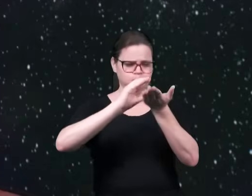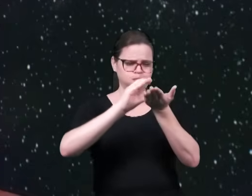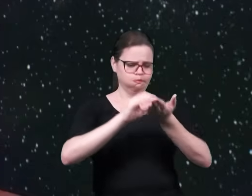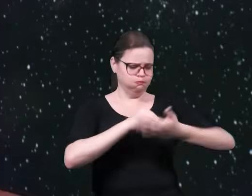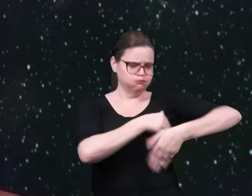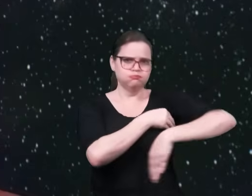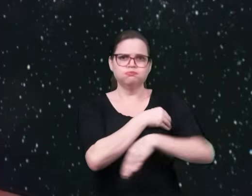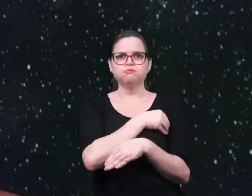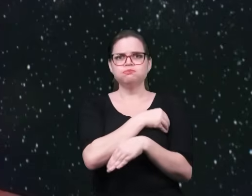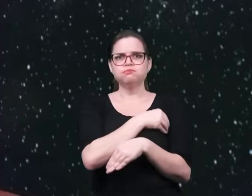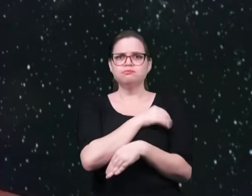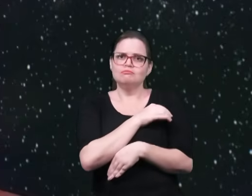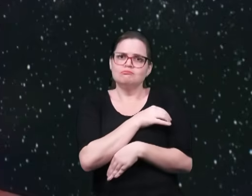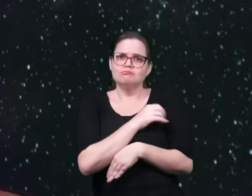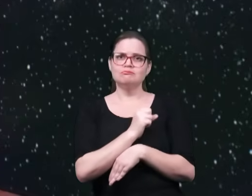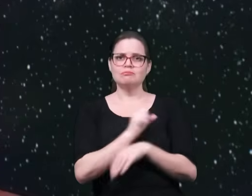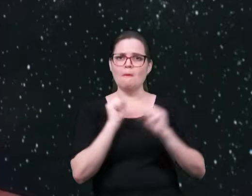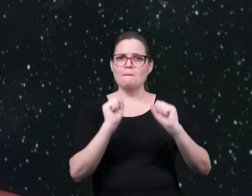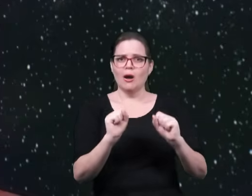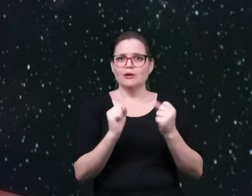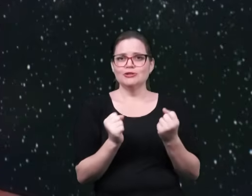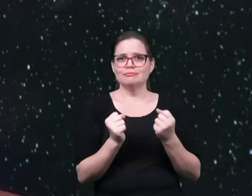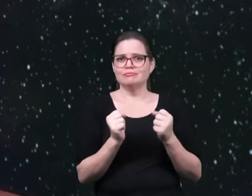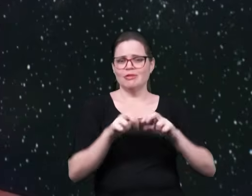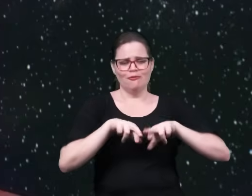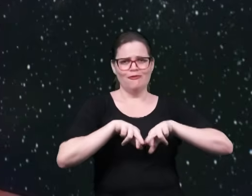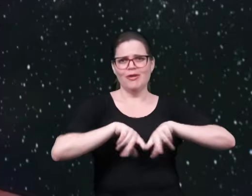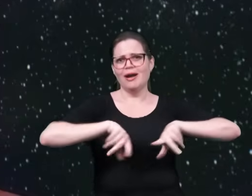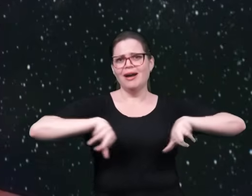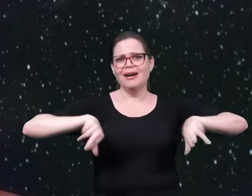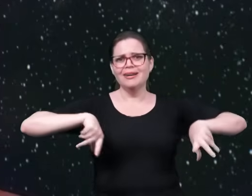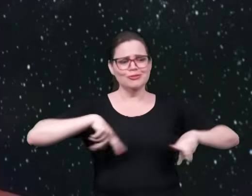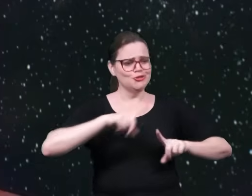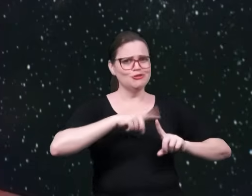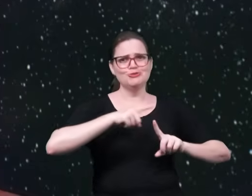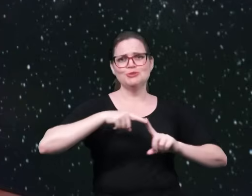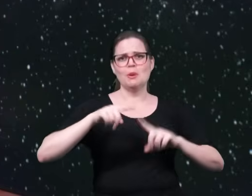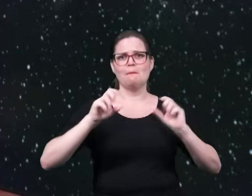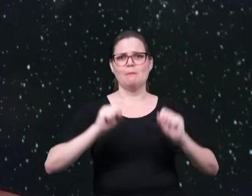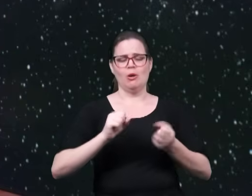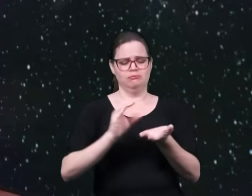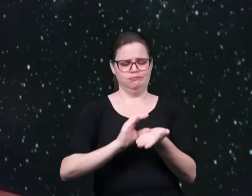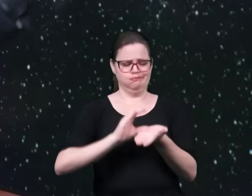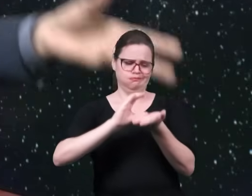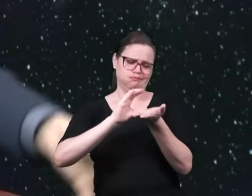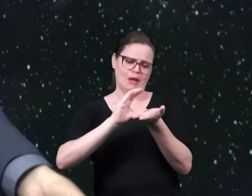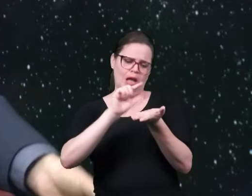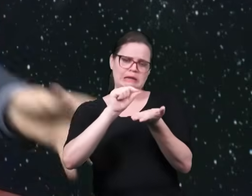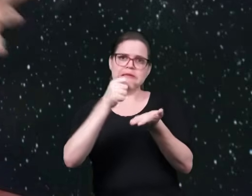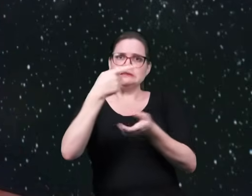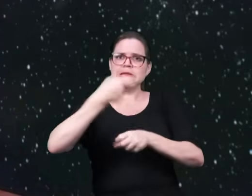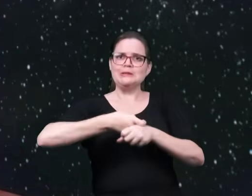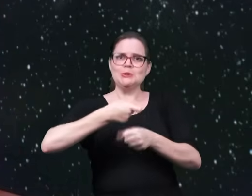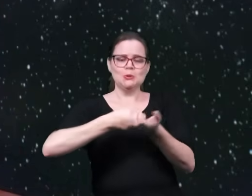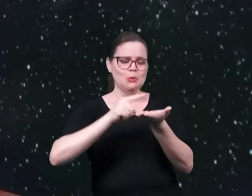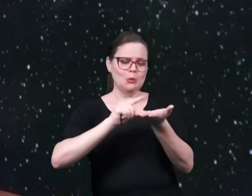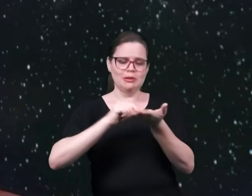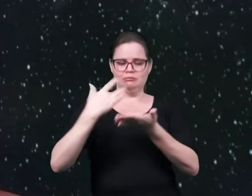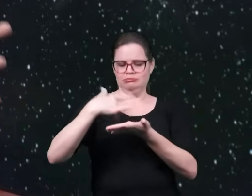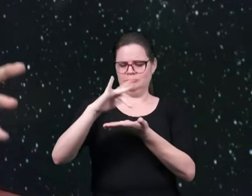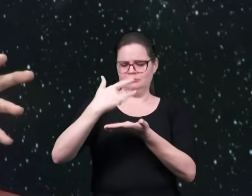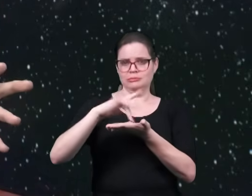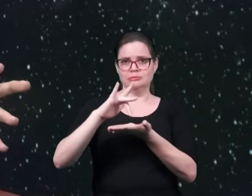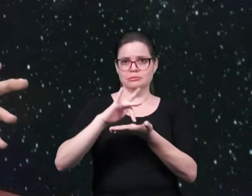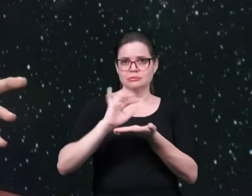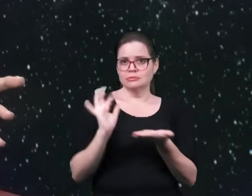ter Bíblia de vários jeitos. Hoje você tem Bíblia com capa disso, daquilo, Bíblia digital, mas não